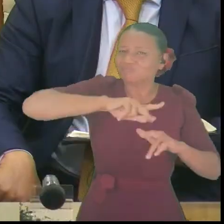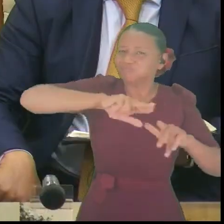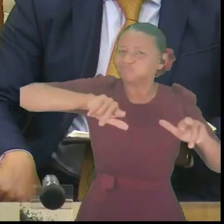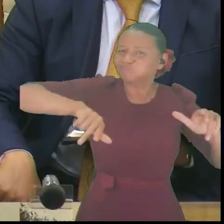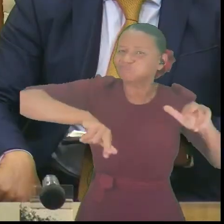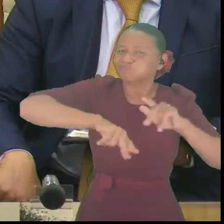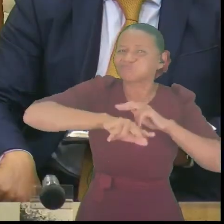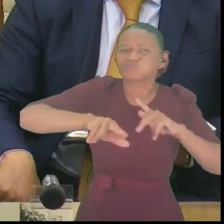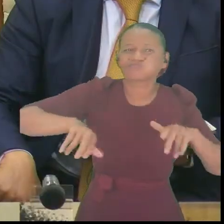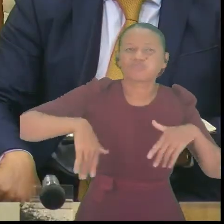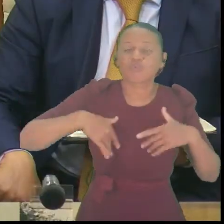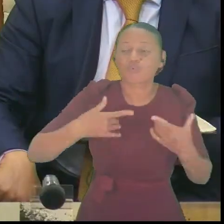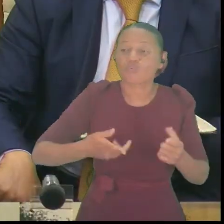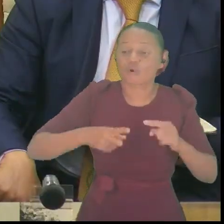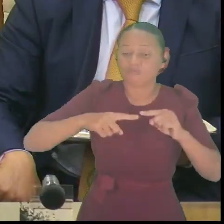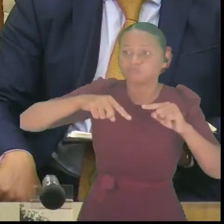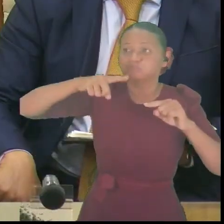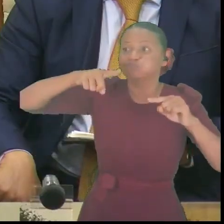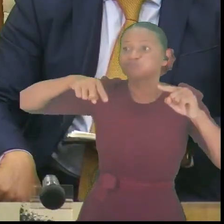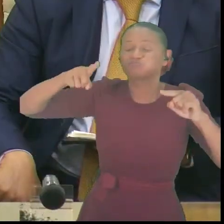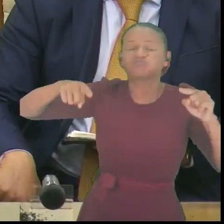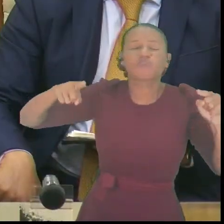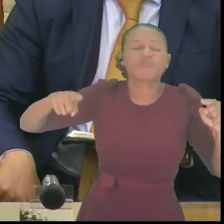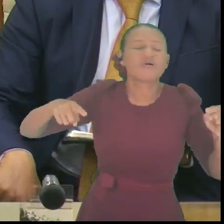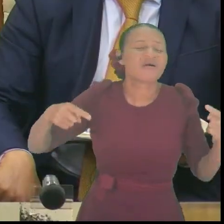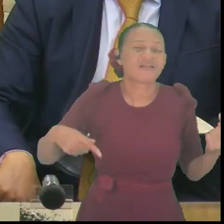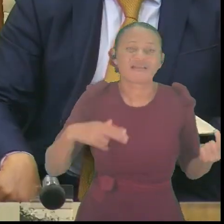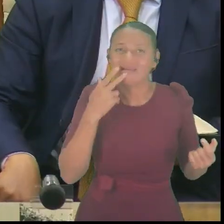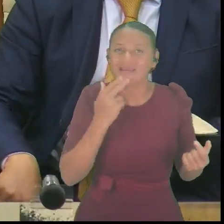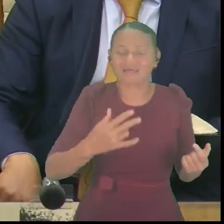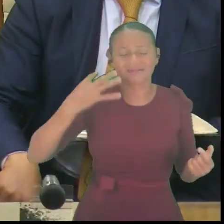qual é a entonação de línguas estranhas?